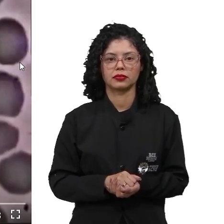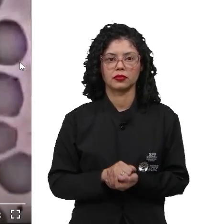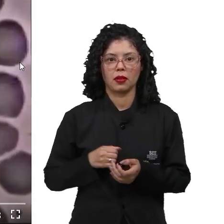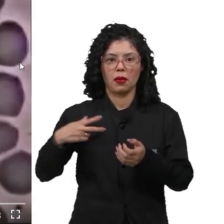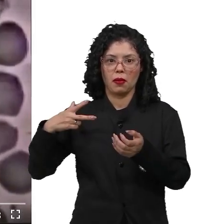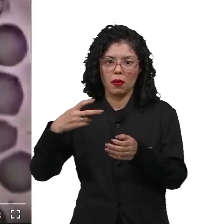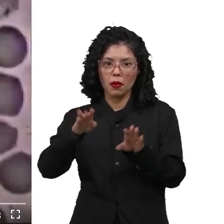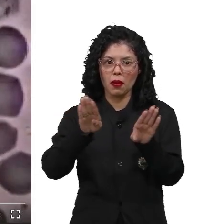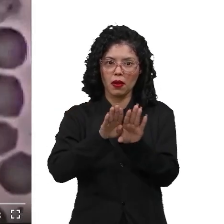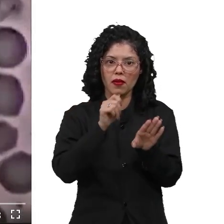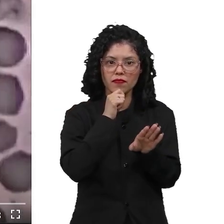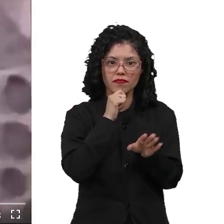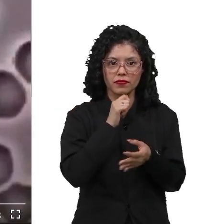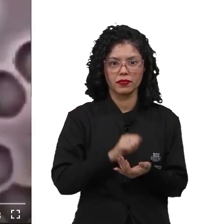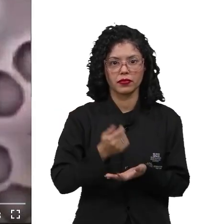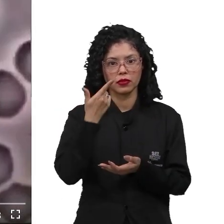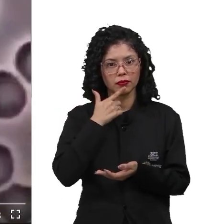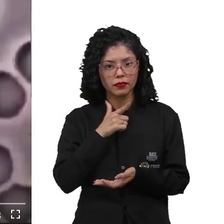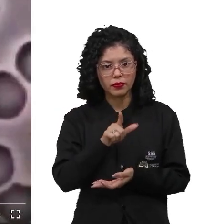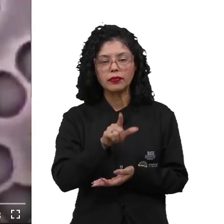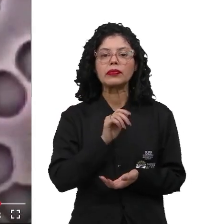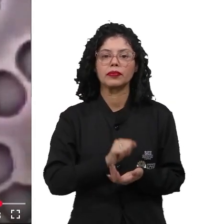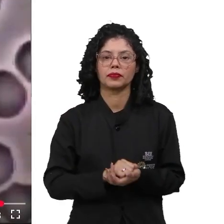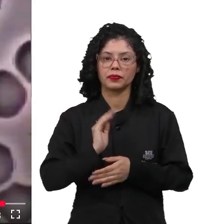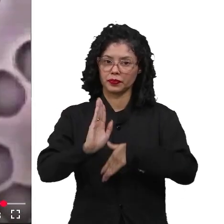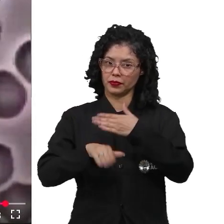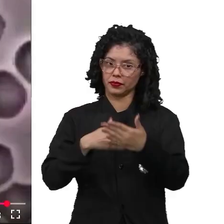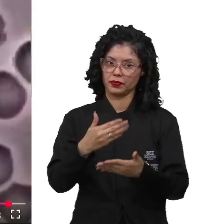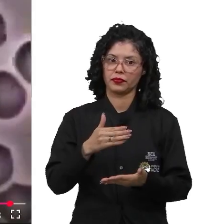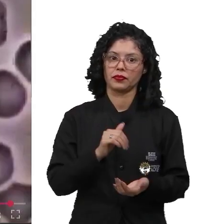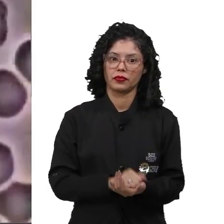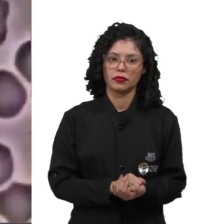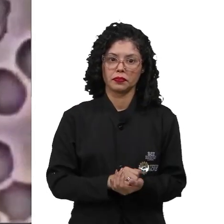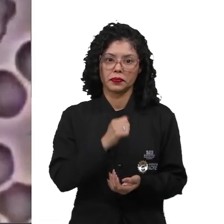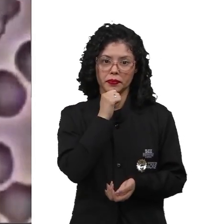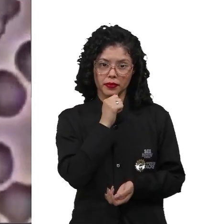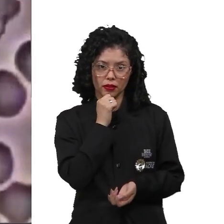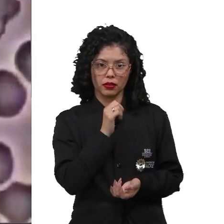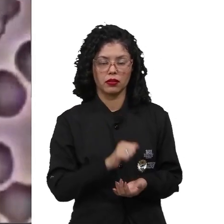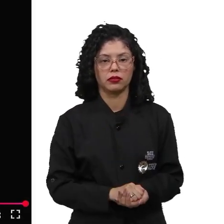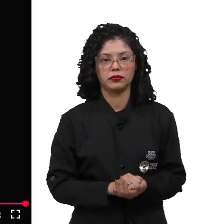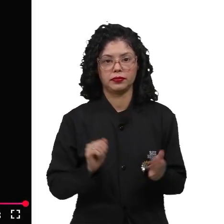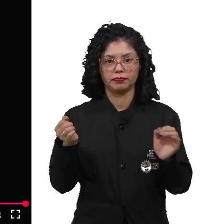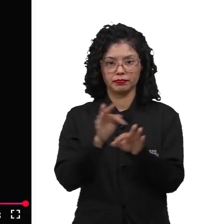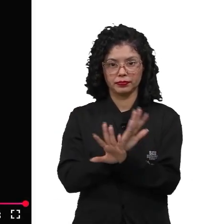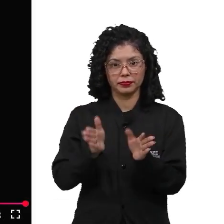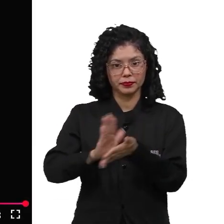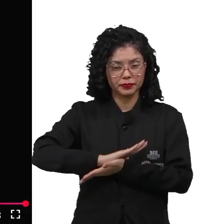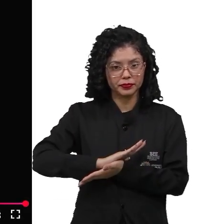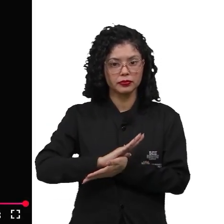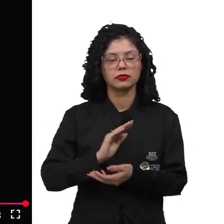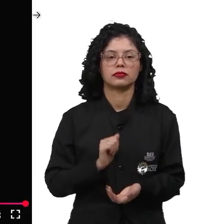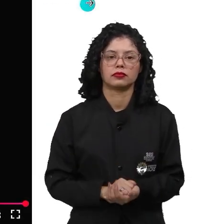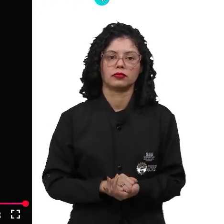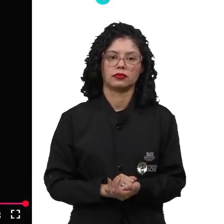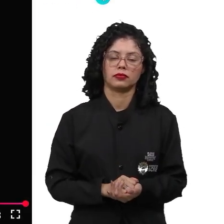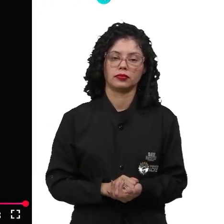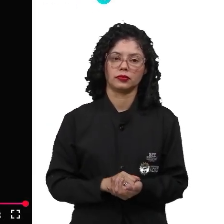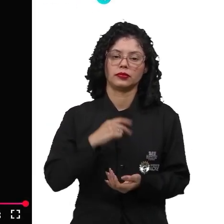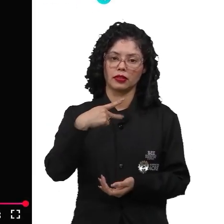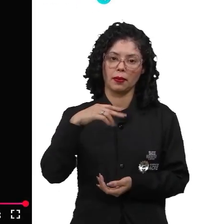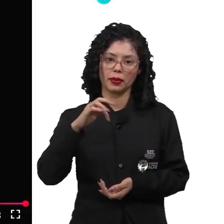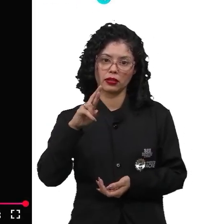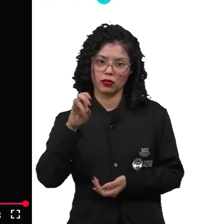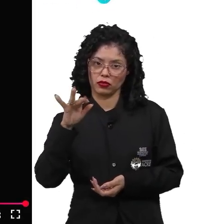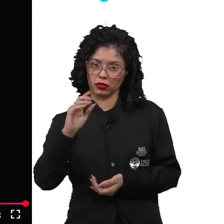esse invasor. Até que ele consegue ali fazer esse processo de fagocitose, ele destrói esse